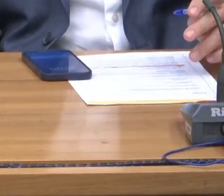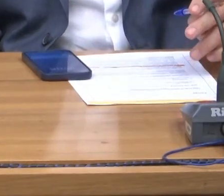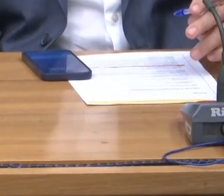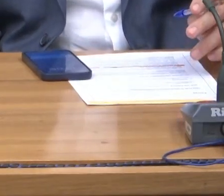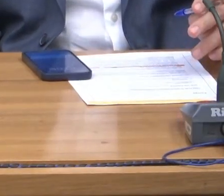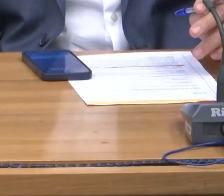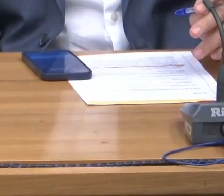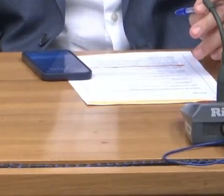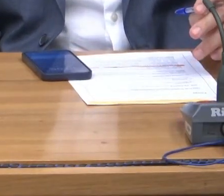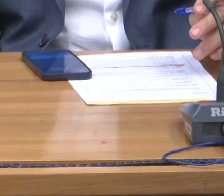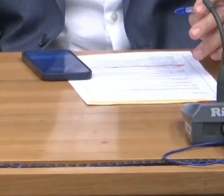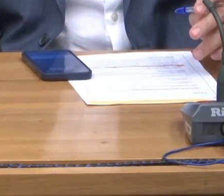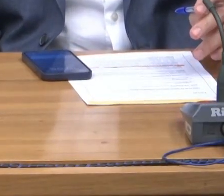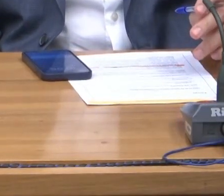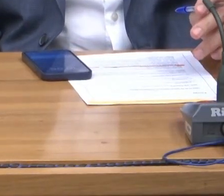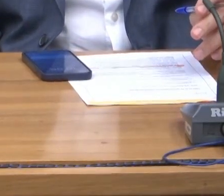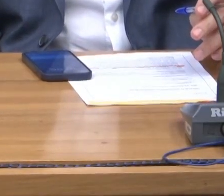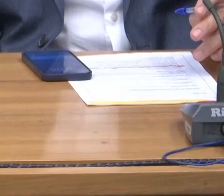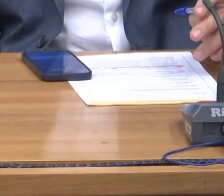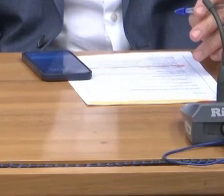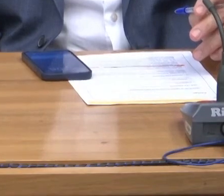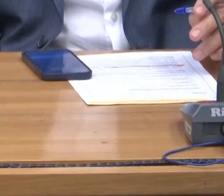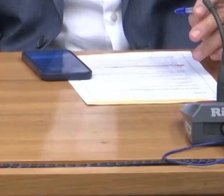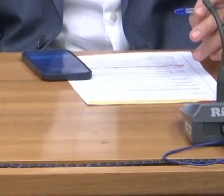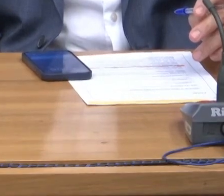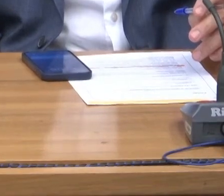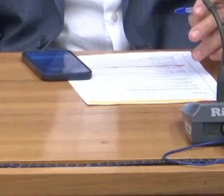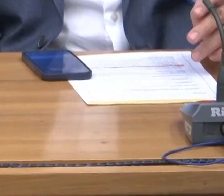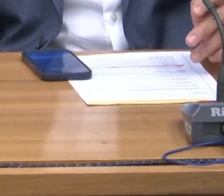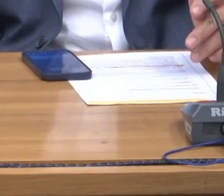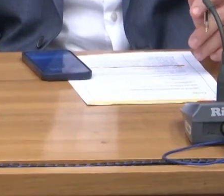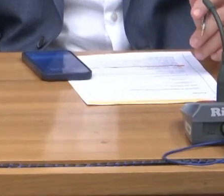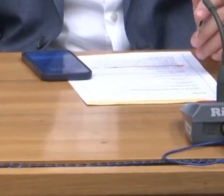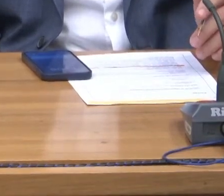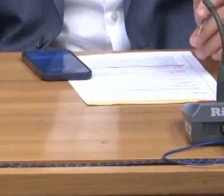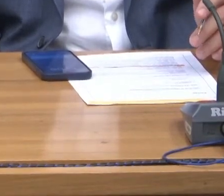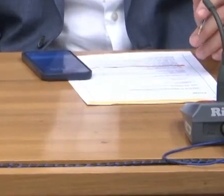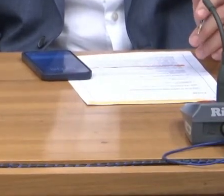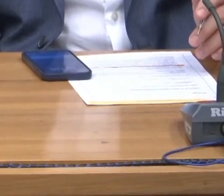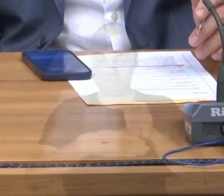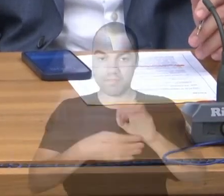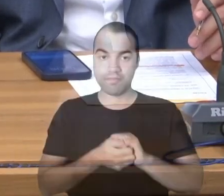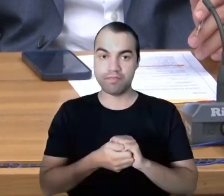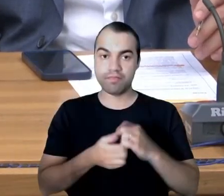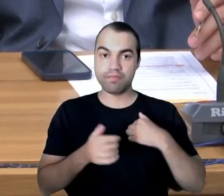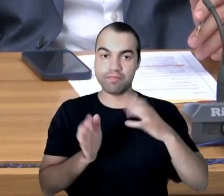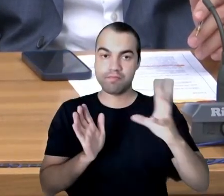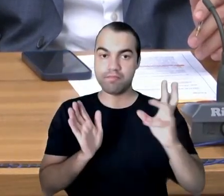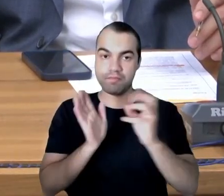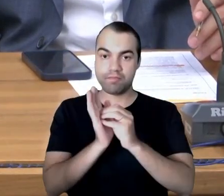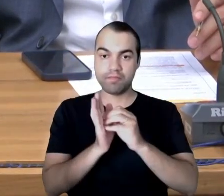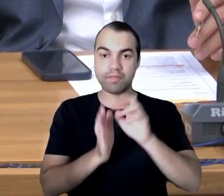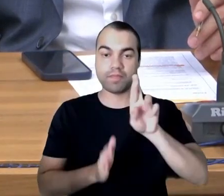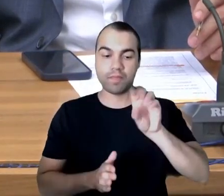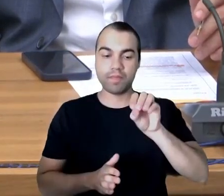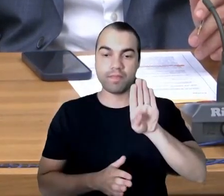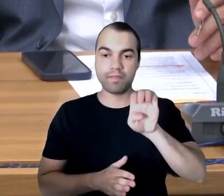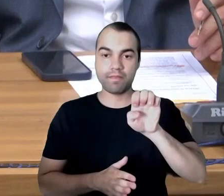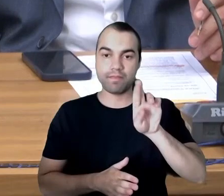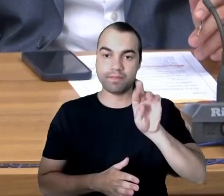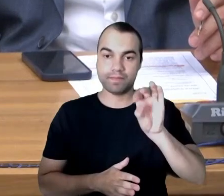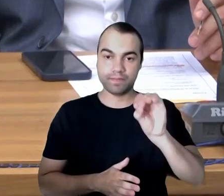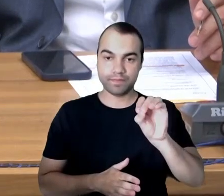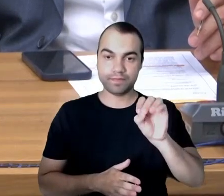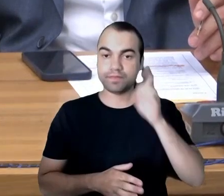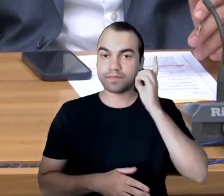legislatura da comissão de constituição e justiça e o registro a presença do deputado Robério Negreiros do deputado Fábio